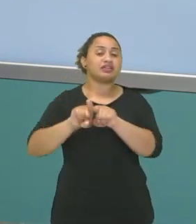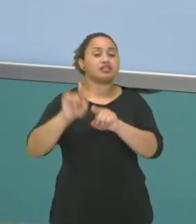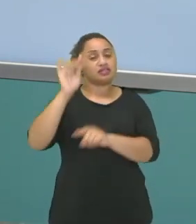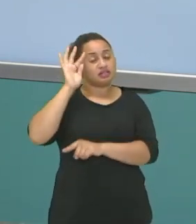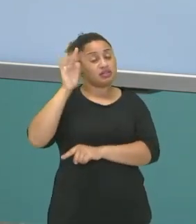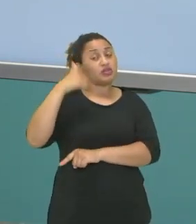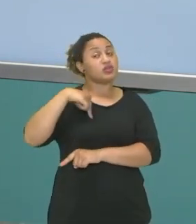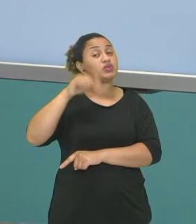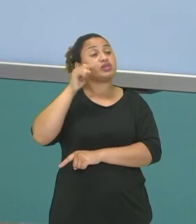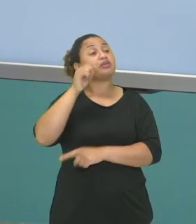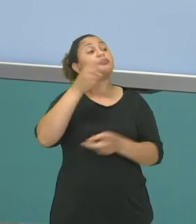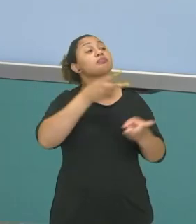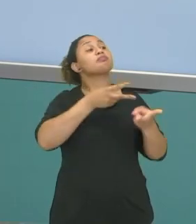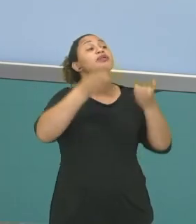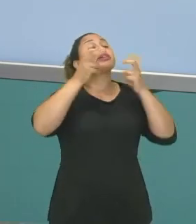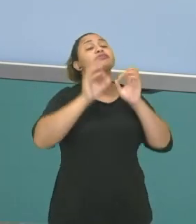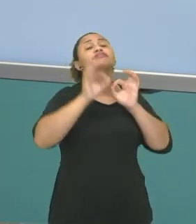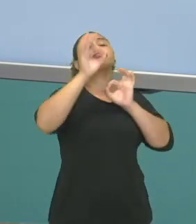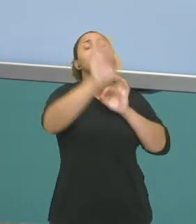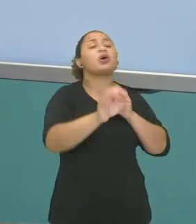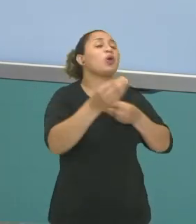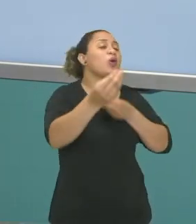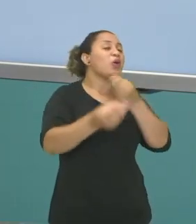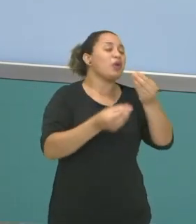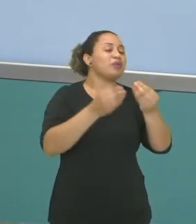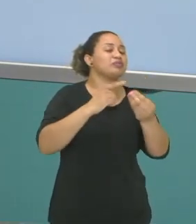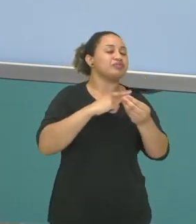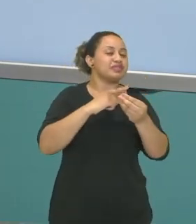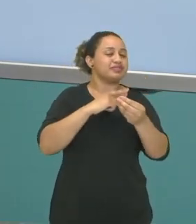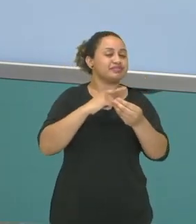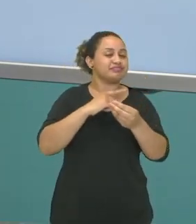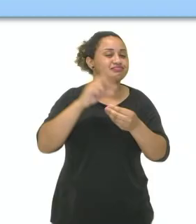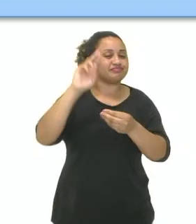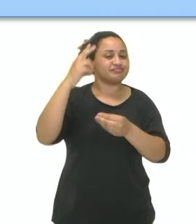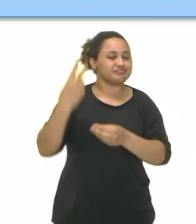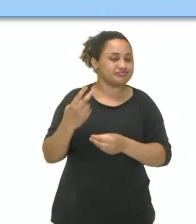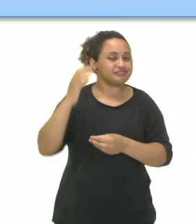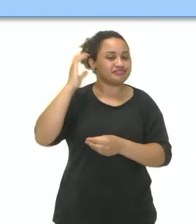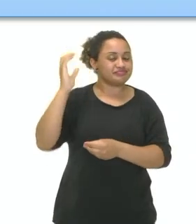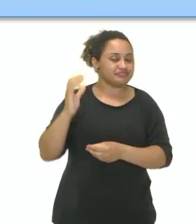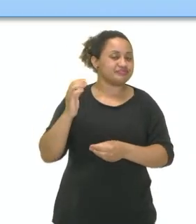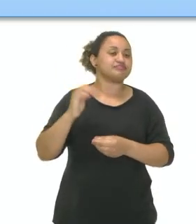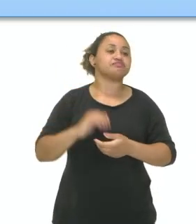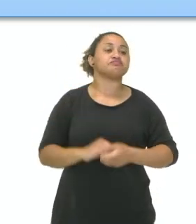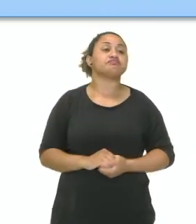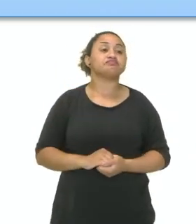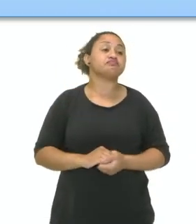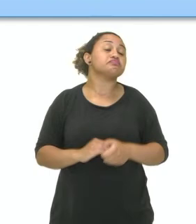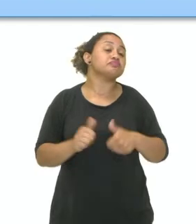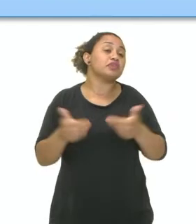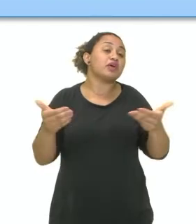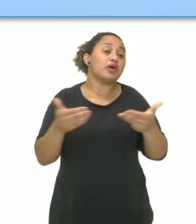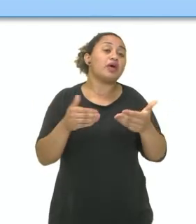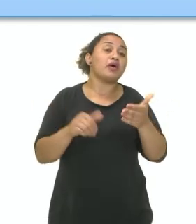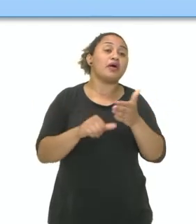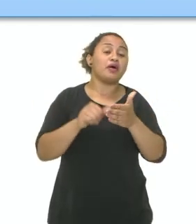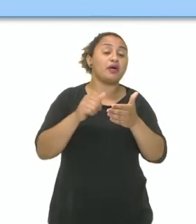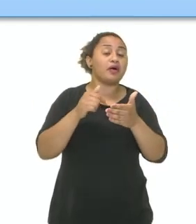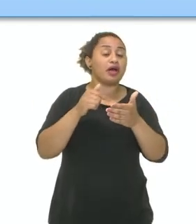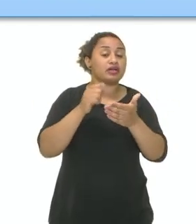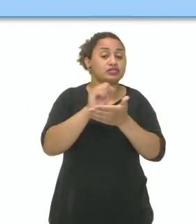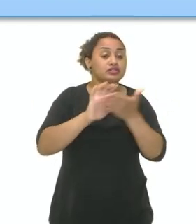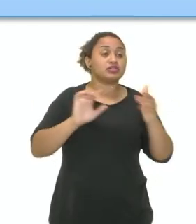enxergar mais longe, como escreveu Sir Isaac Newton. Então, aqui é um primeiro momento da atividade para vocês